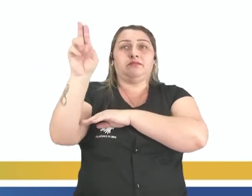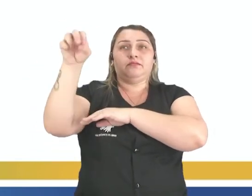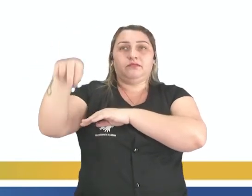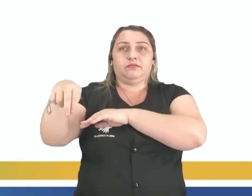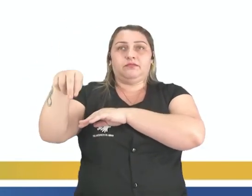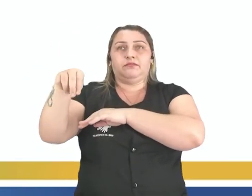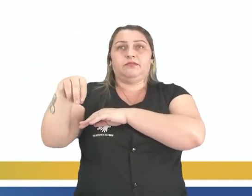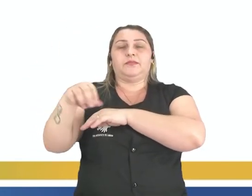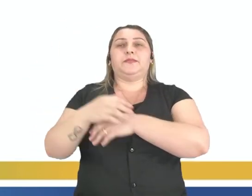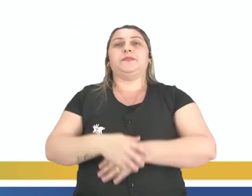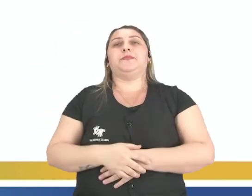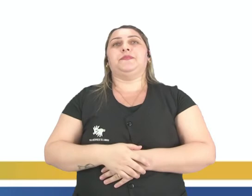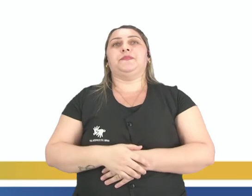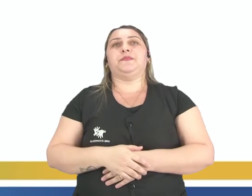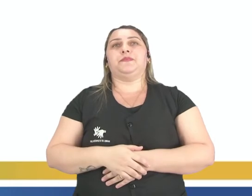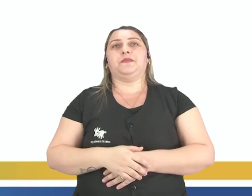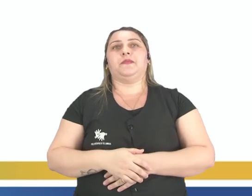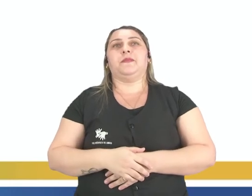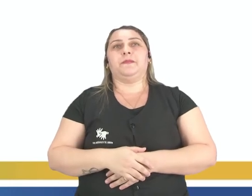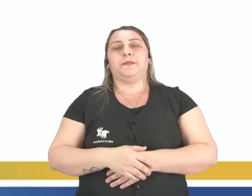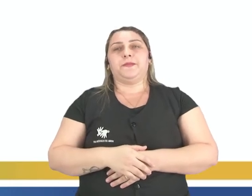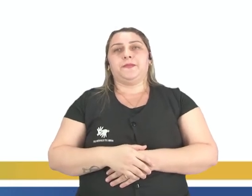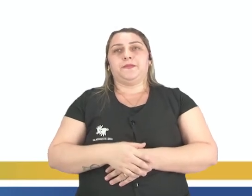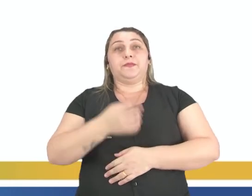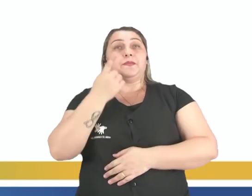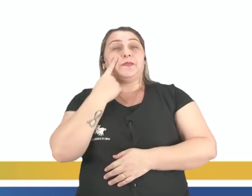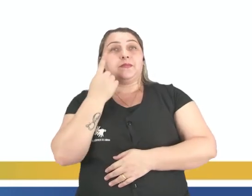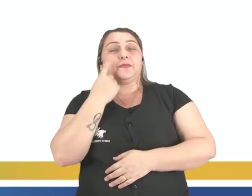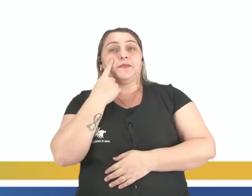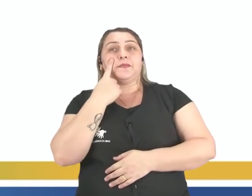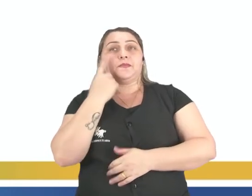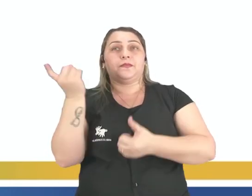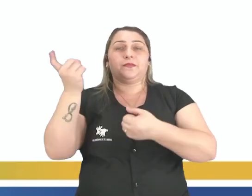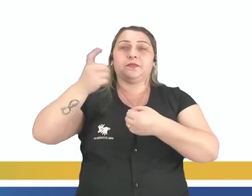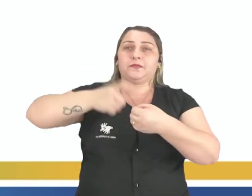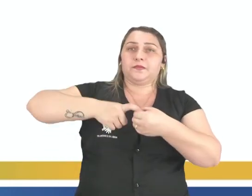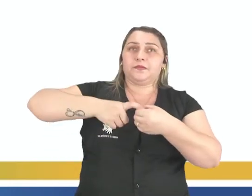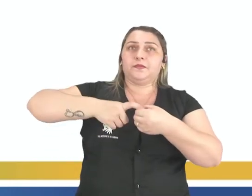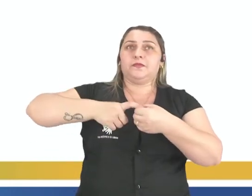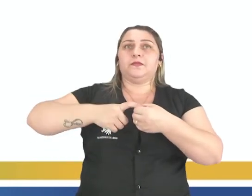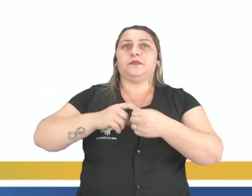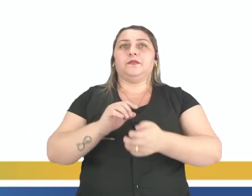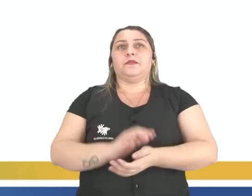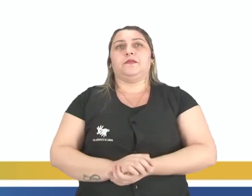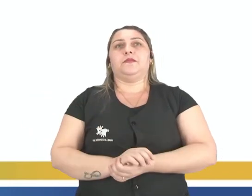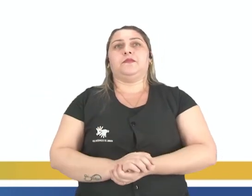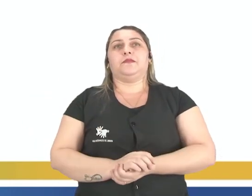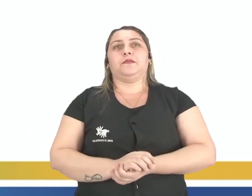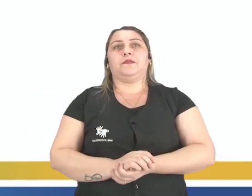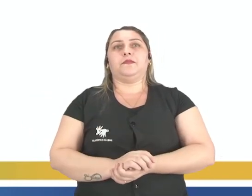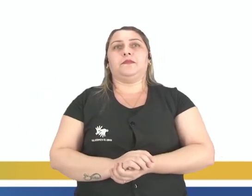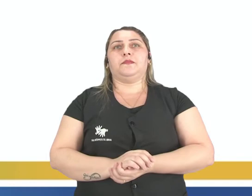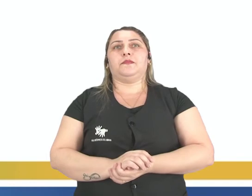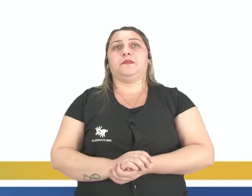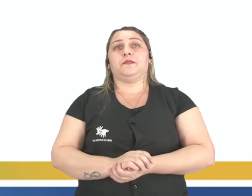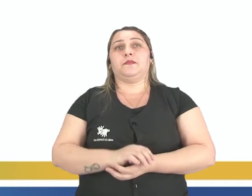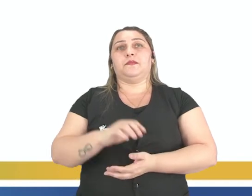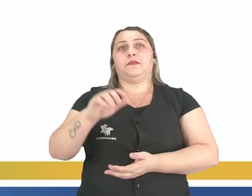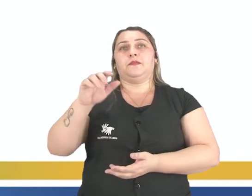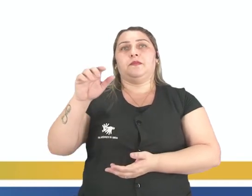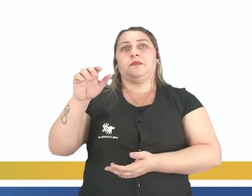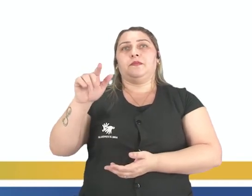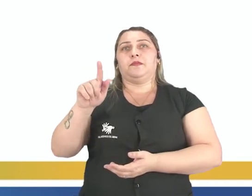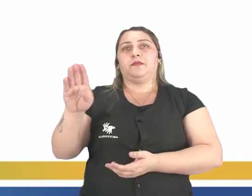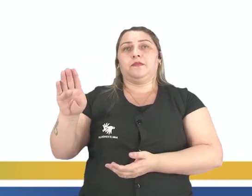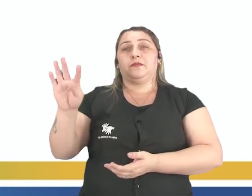que gigabyte. Então, nesse caso, ó, se você voltar aqui para o nosso esquema rapidinho, para eu ir de gigabyte